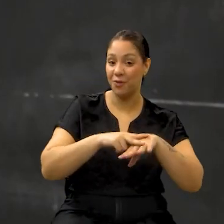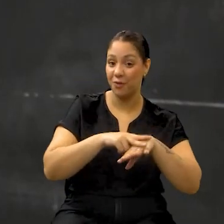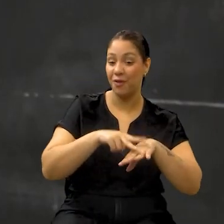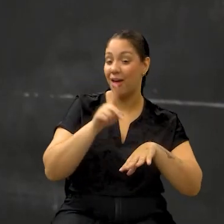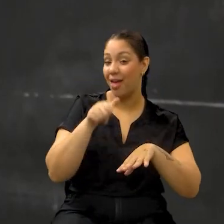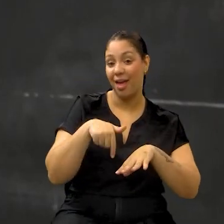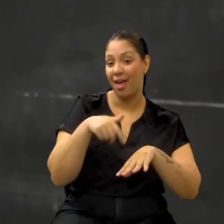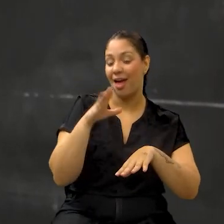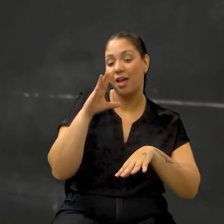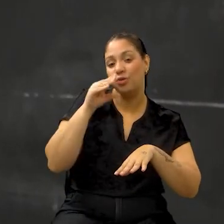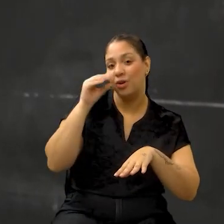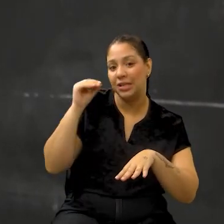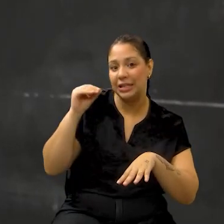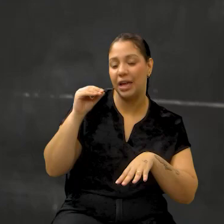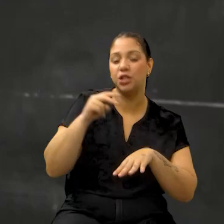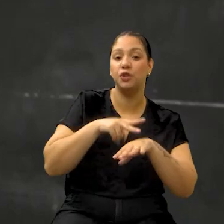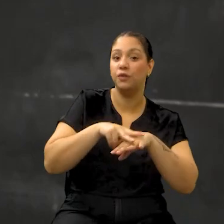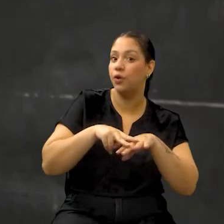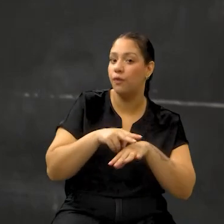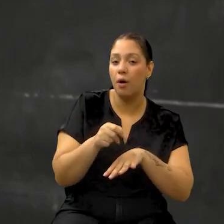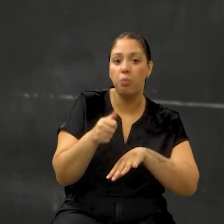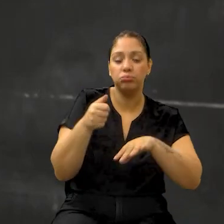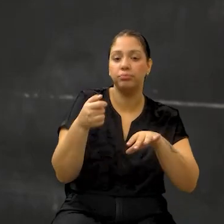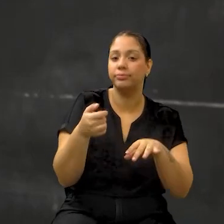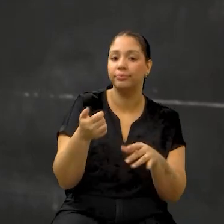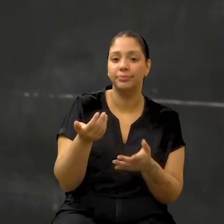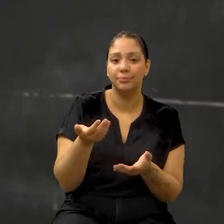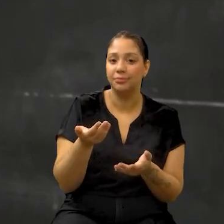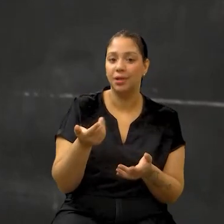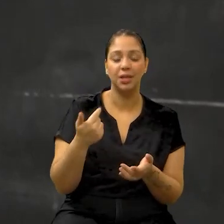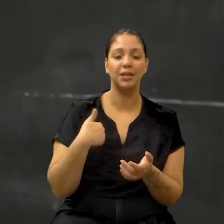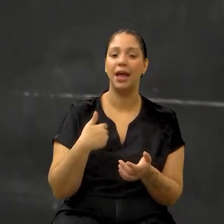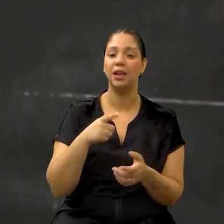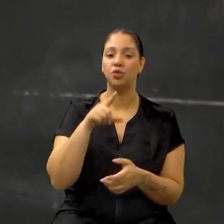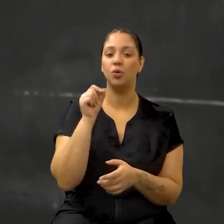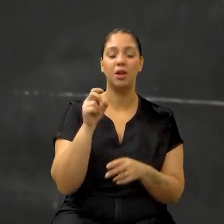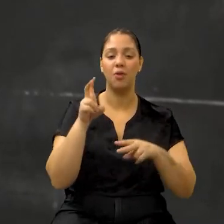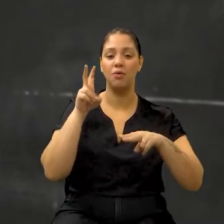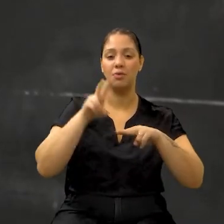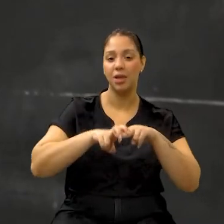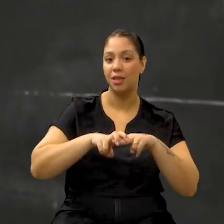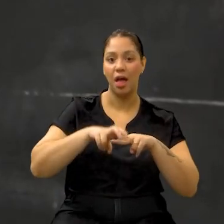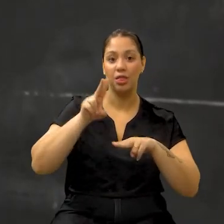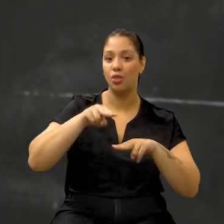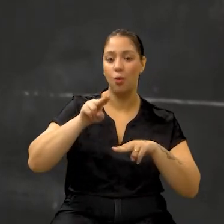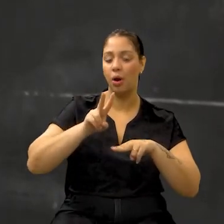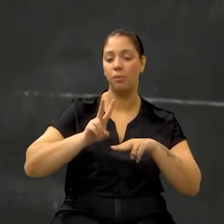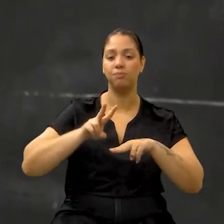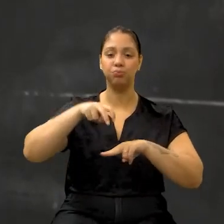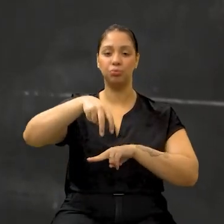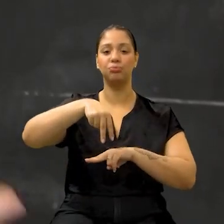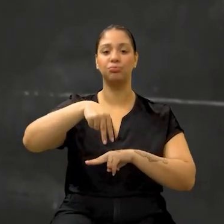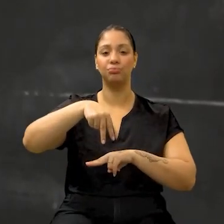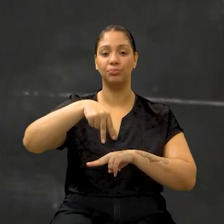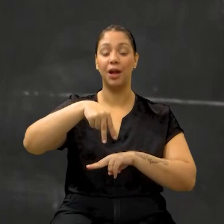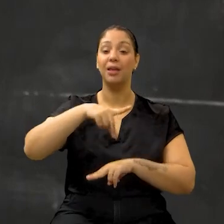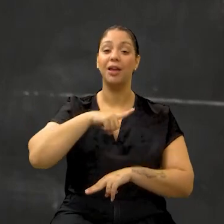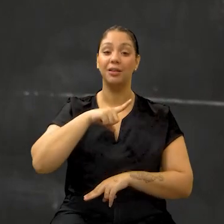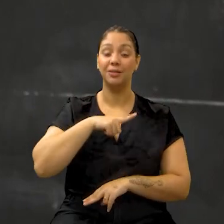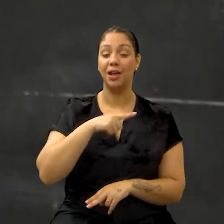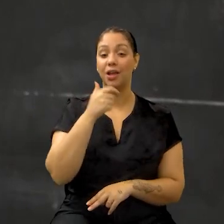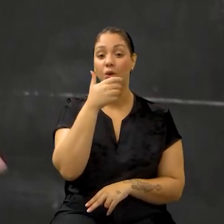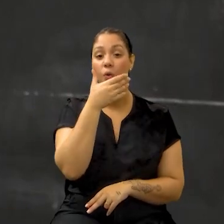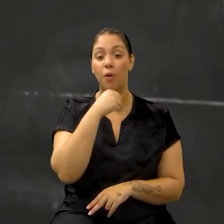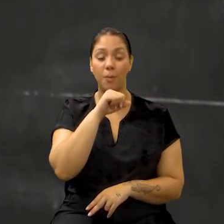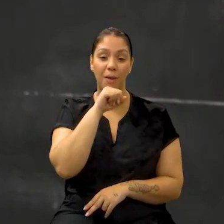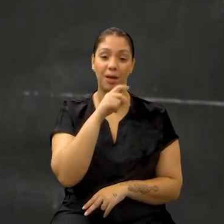viúva, uma adolescente viúva. Ela acaba de se tornar viúva e desde então ela decide não se sentar mais. E o pai dela, que